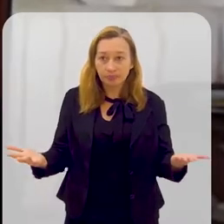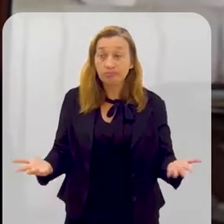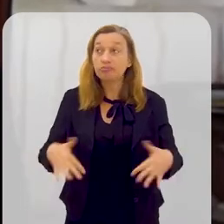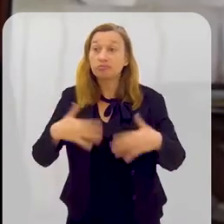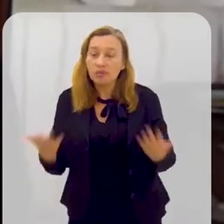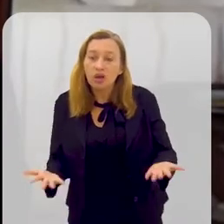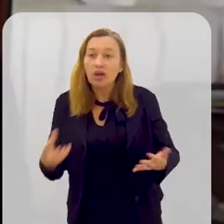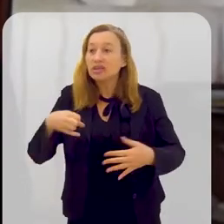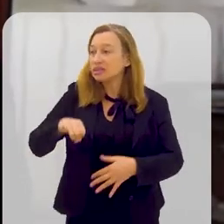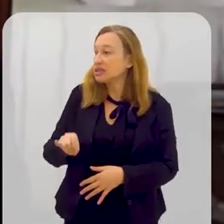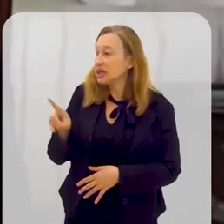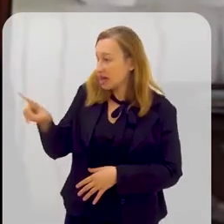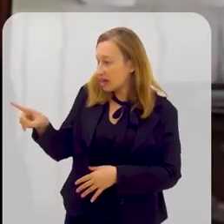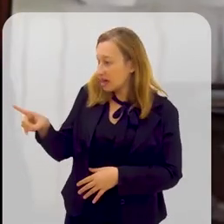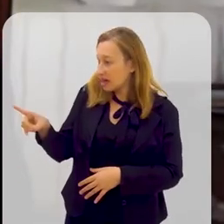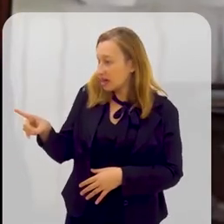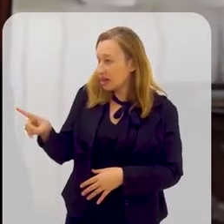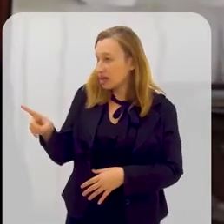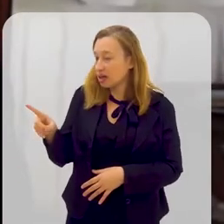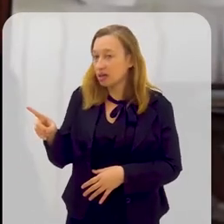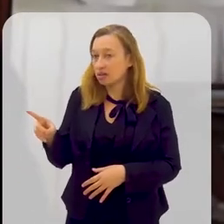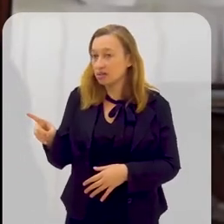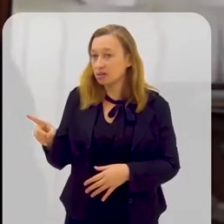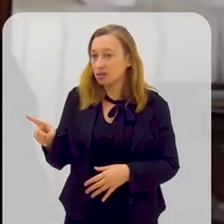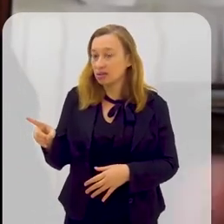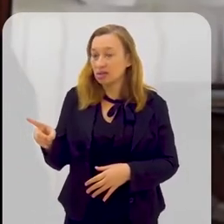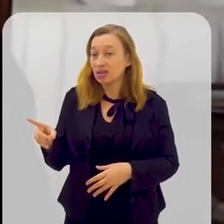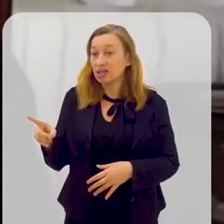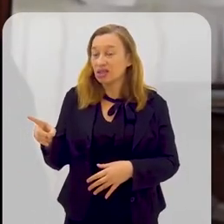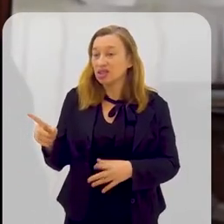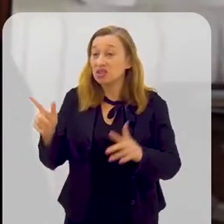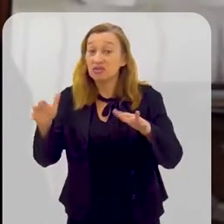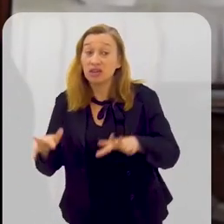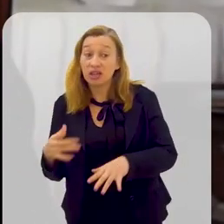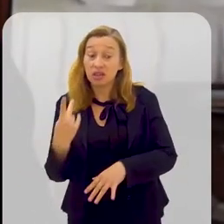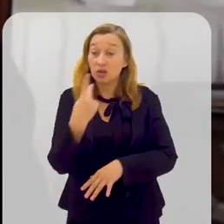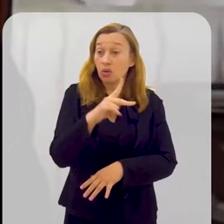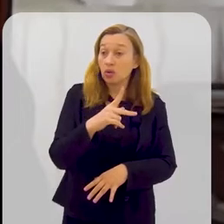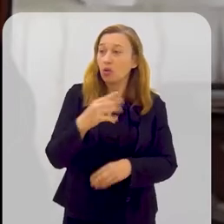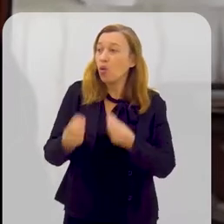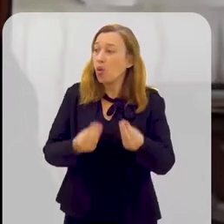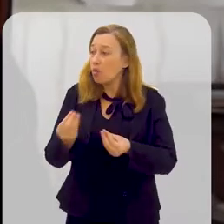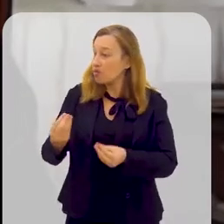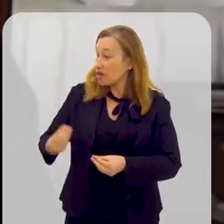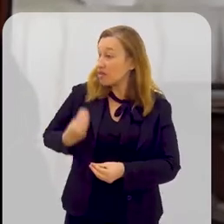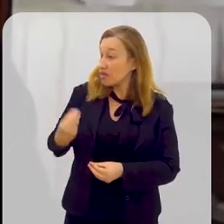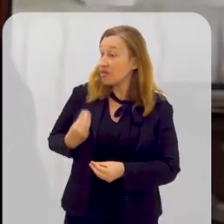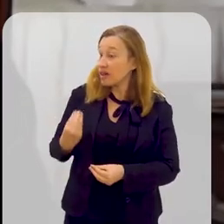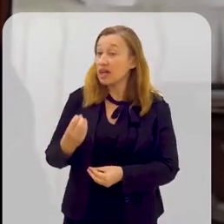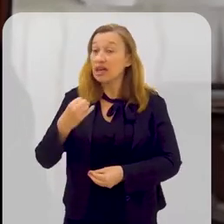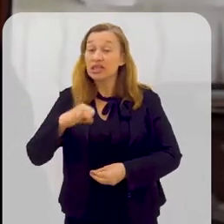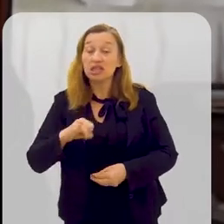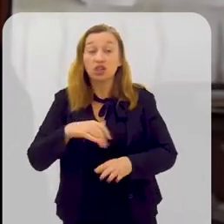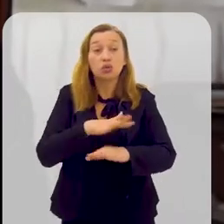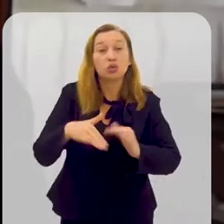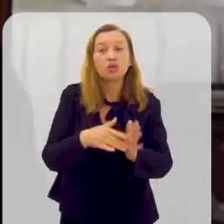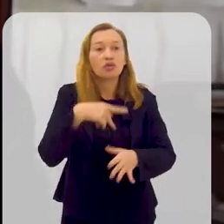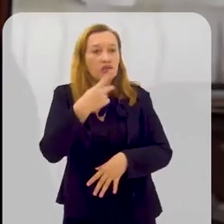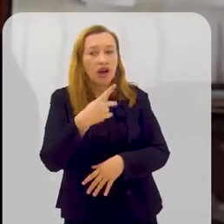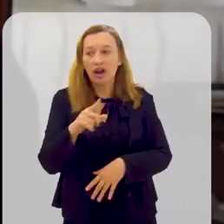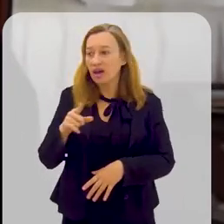se ela é assim como é que ela vai viver se todos os adultos falam e ela não